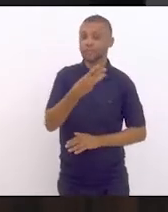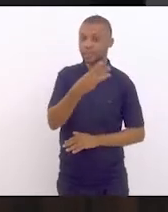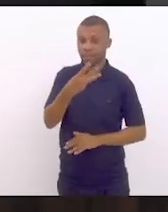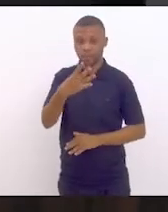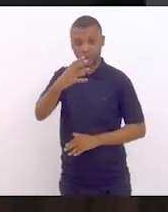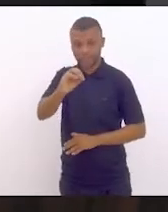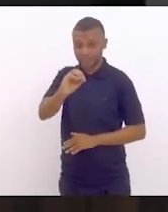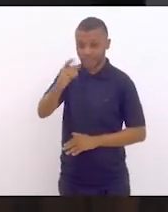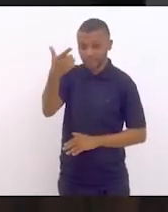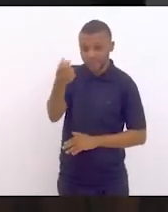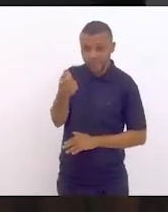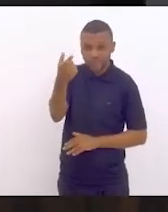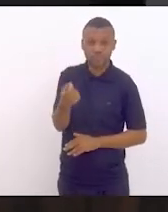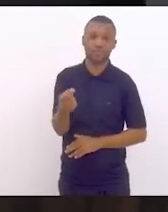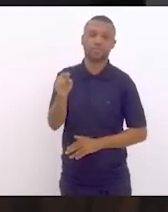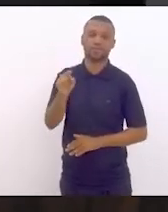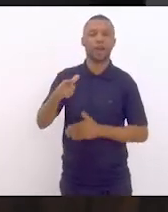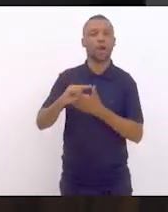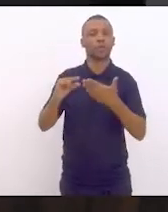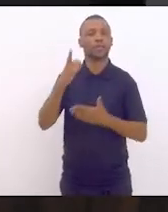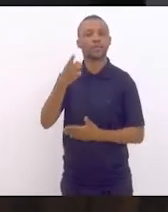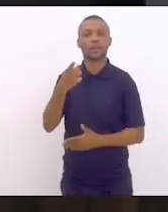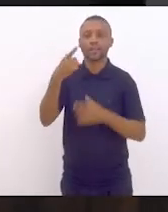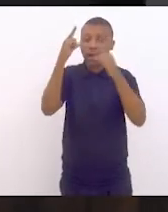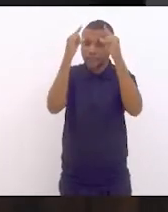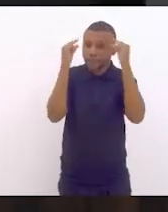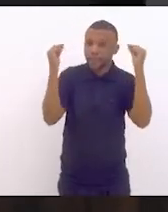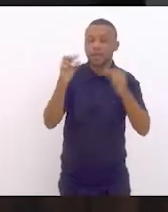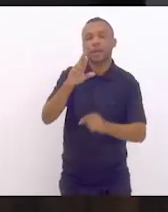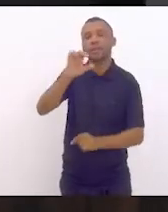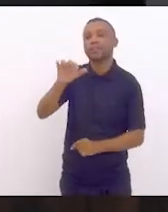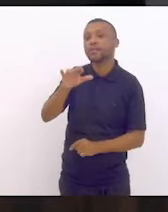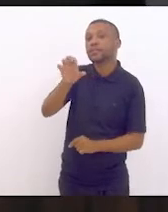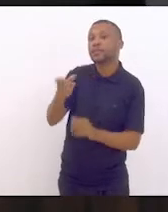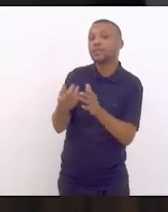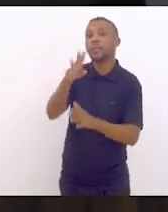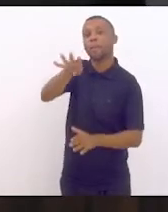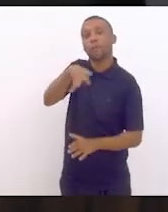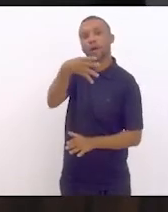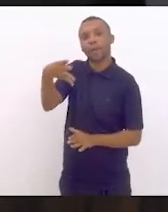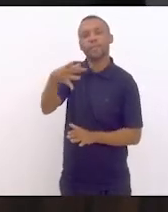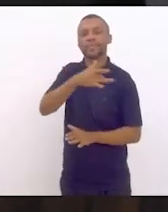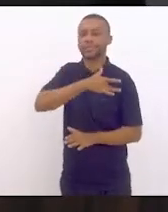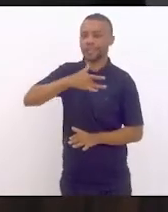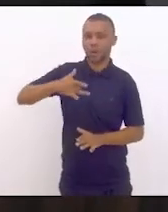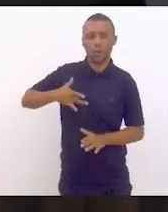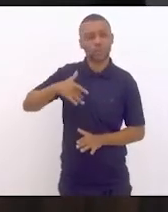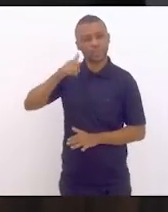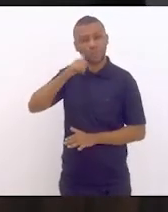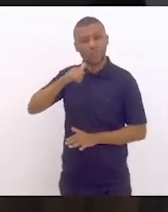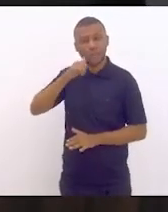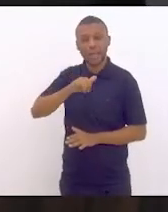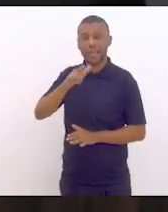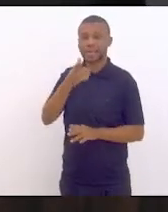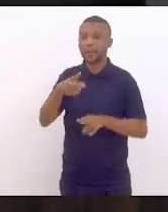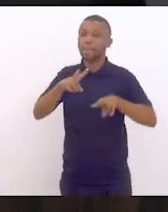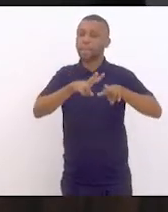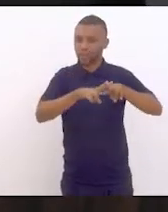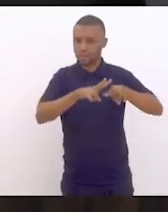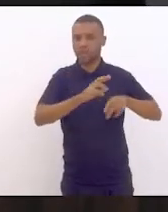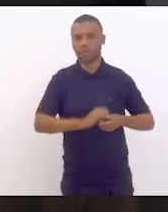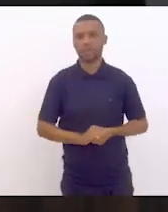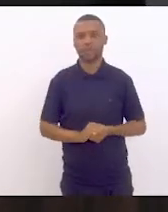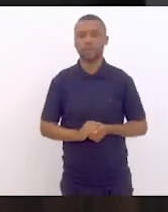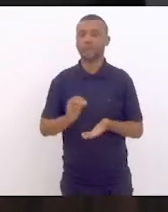20, de autoria da deputada enfermeira Rejane, que cria o programa de saúde da mulher privada de liberdade. Pendendo de pareceres